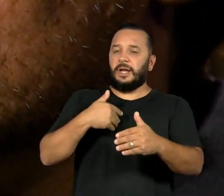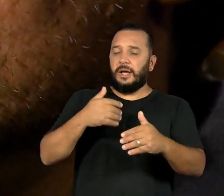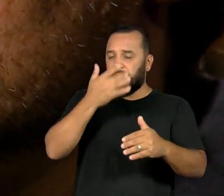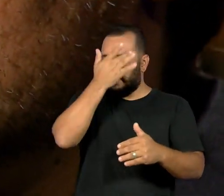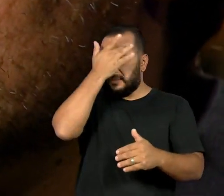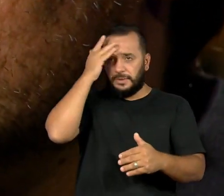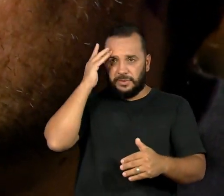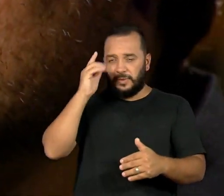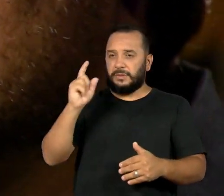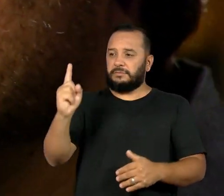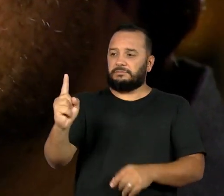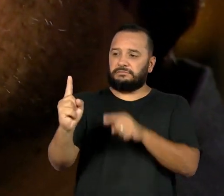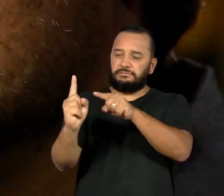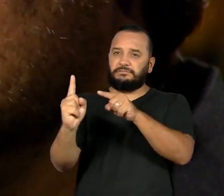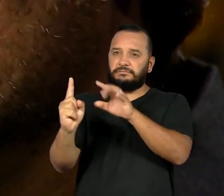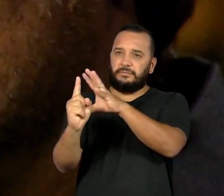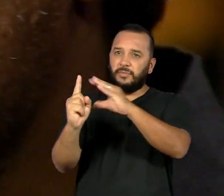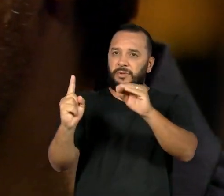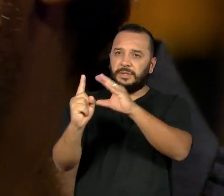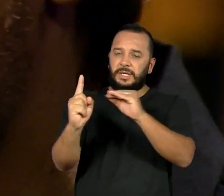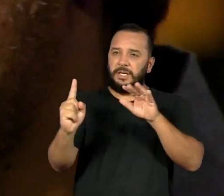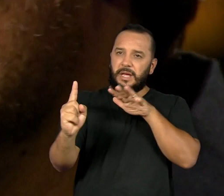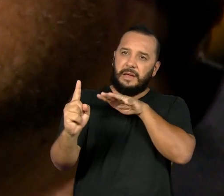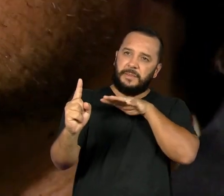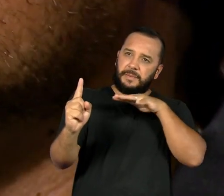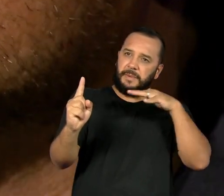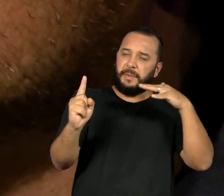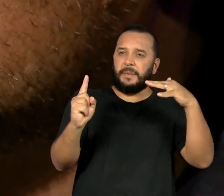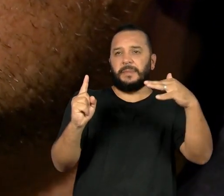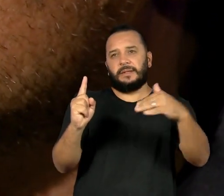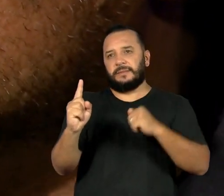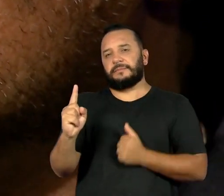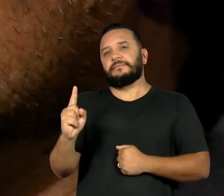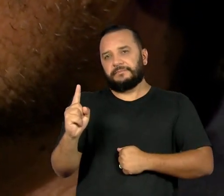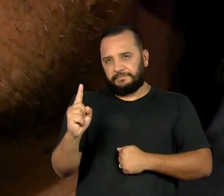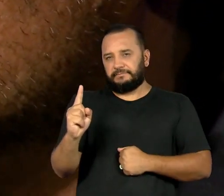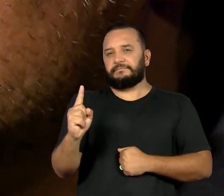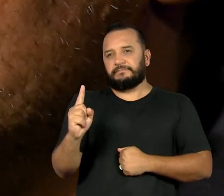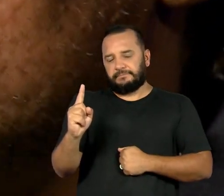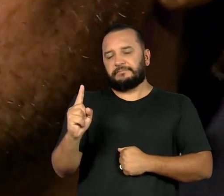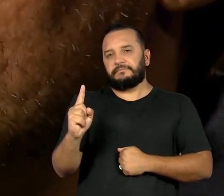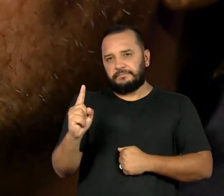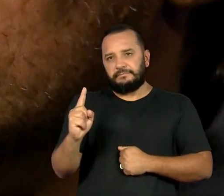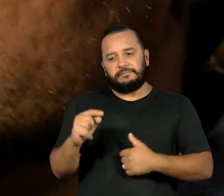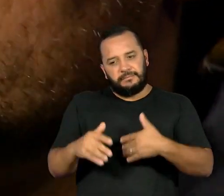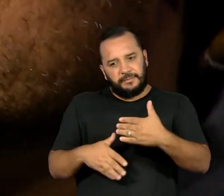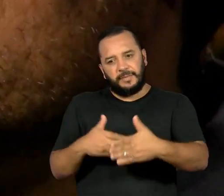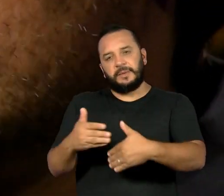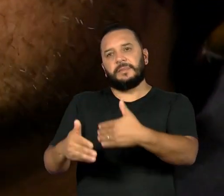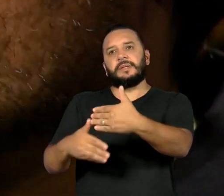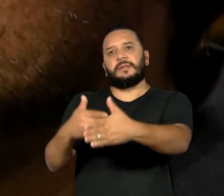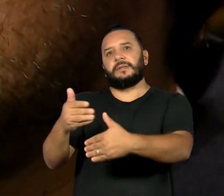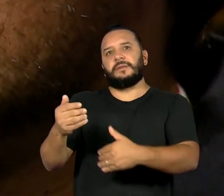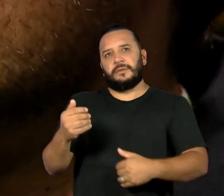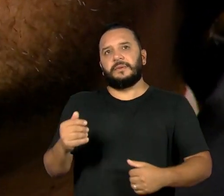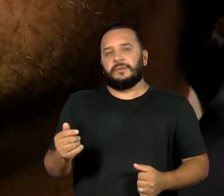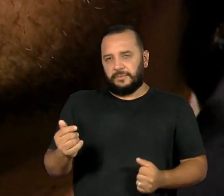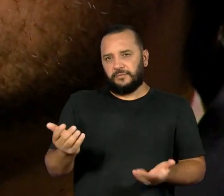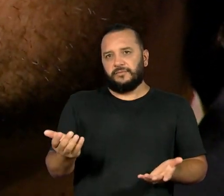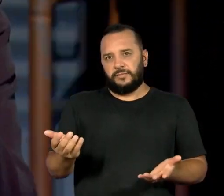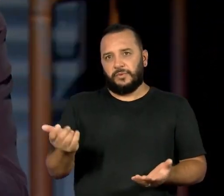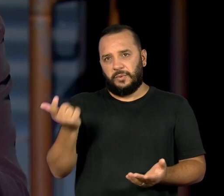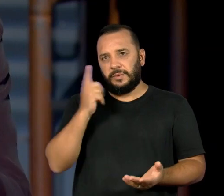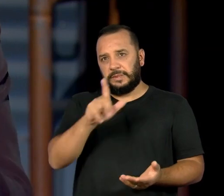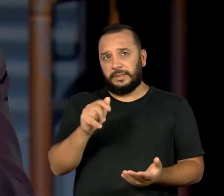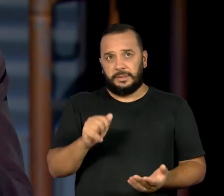inspirarem, né, quem também vai ter que criar o seu caminho, abrindo, às vezes, mata fechada.